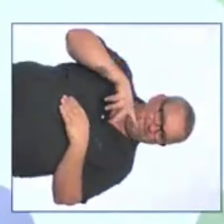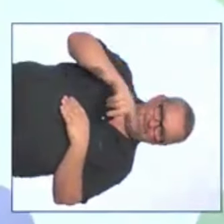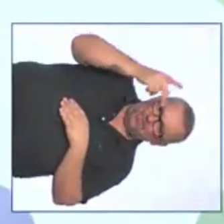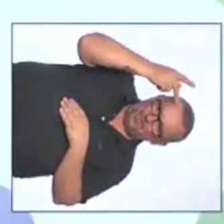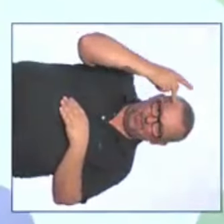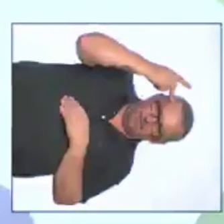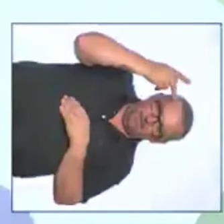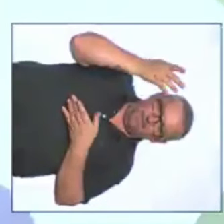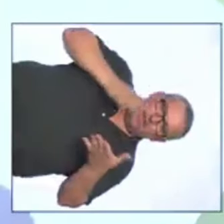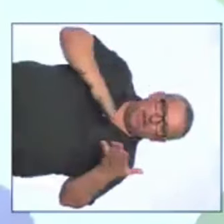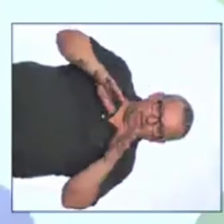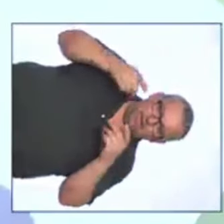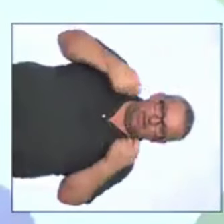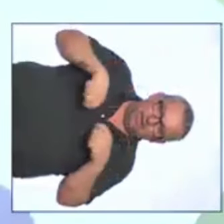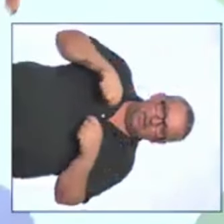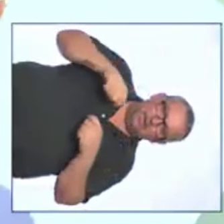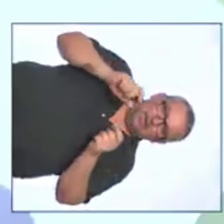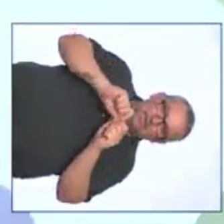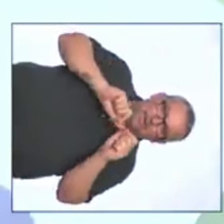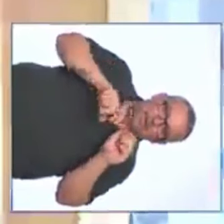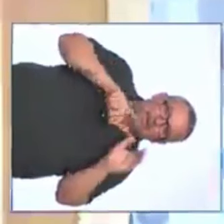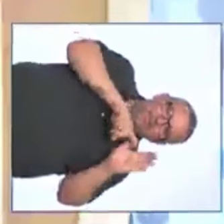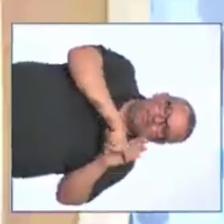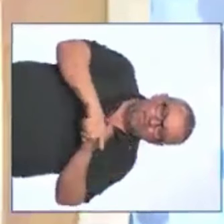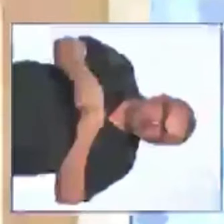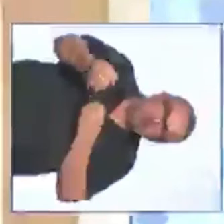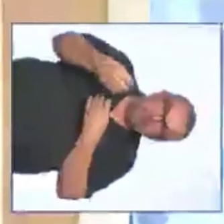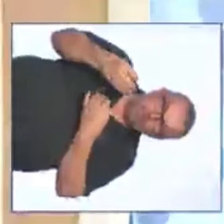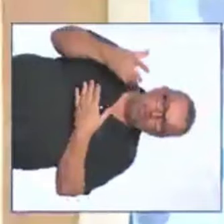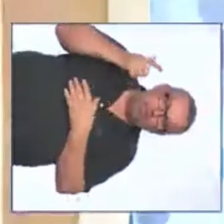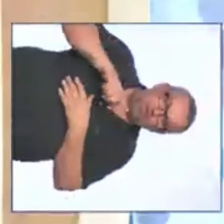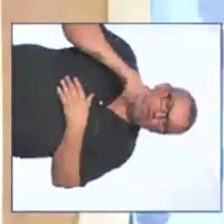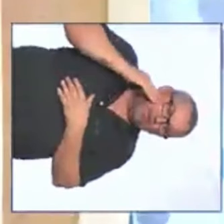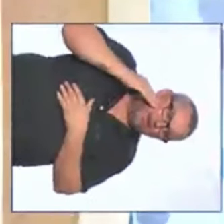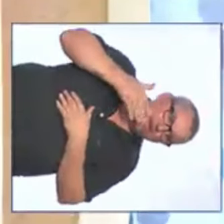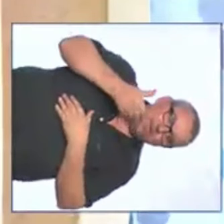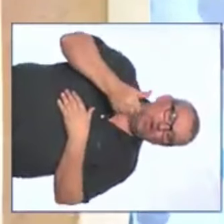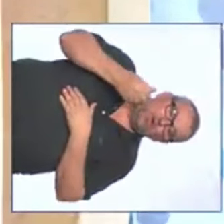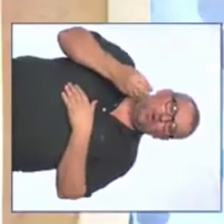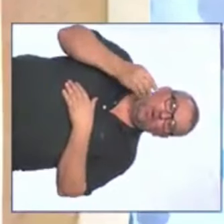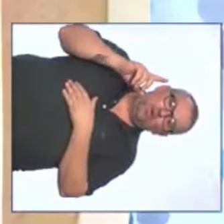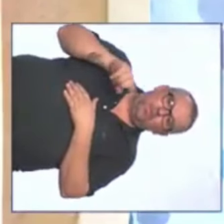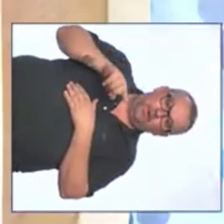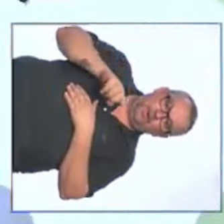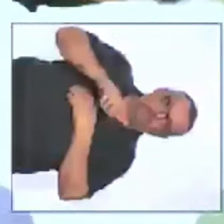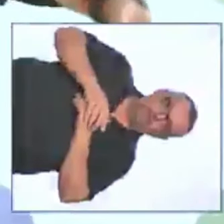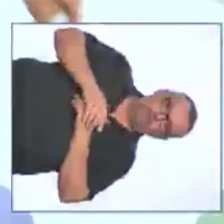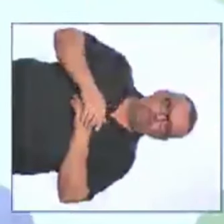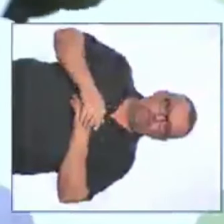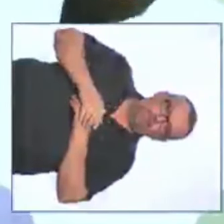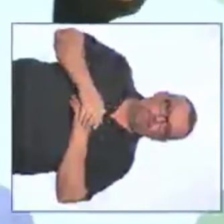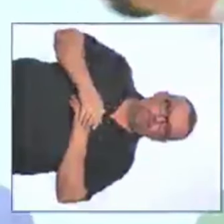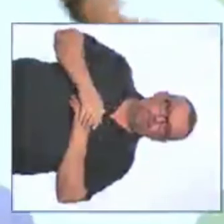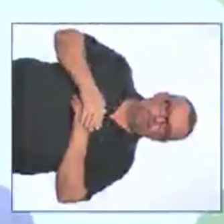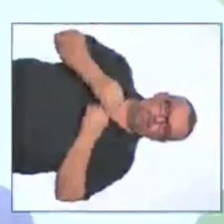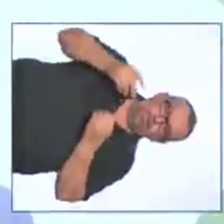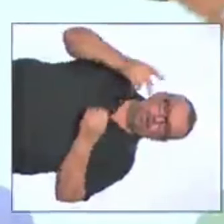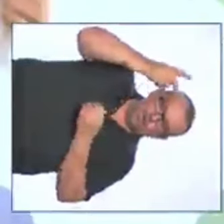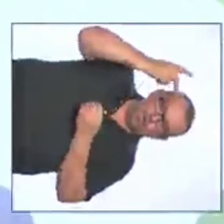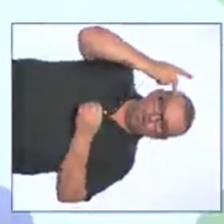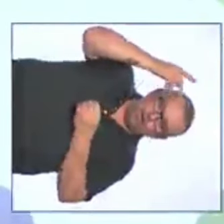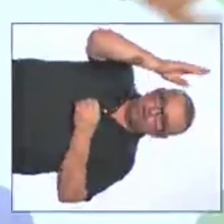e às vezes a gente precisa recorrer a essas informações para a gente entender melhor como funciona o resto de São